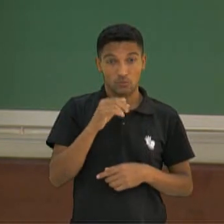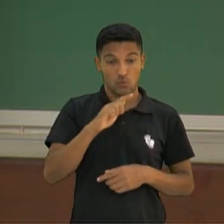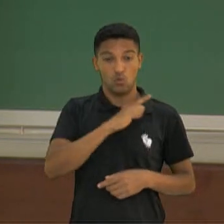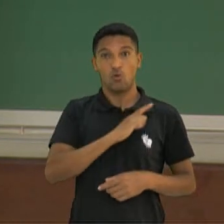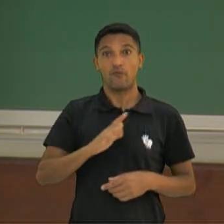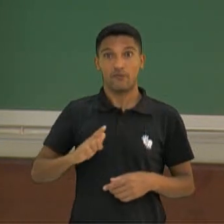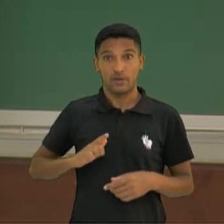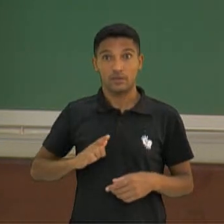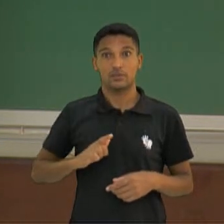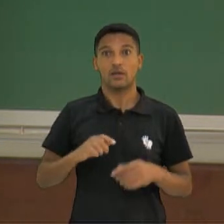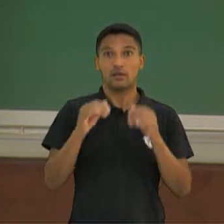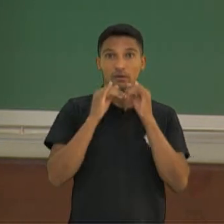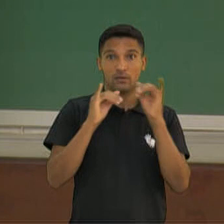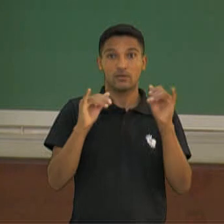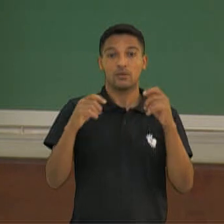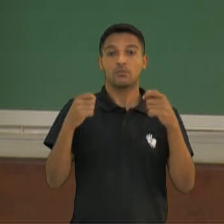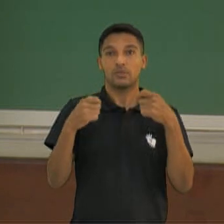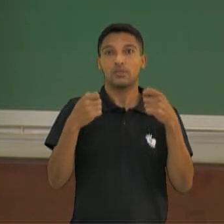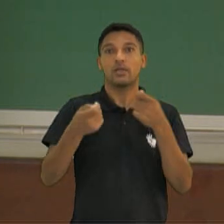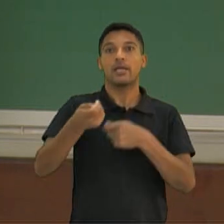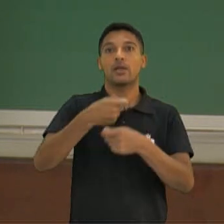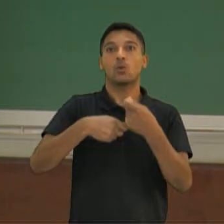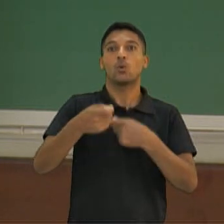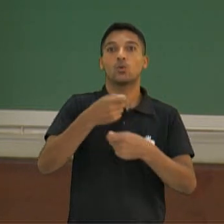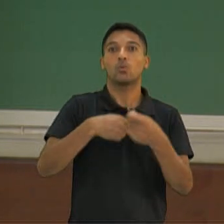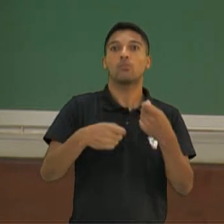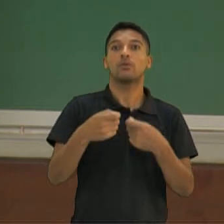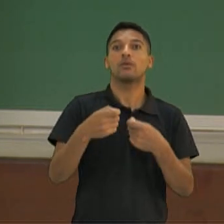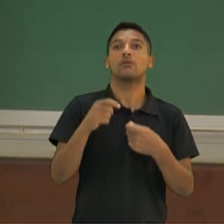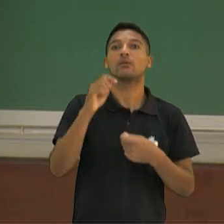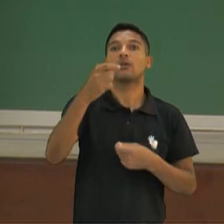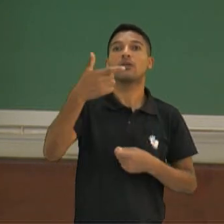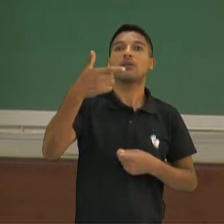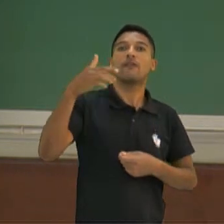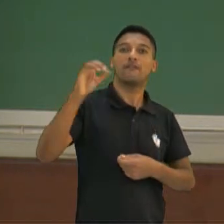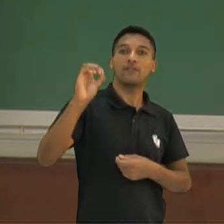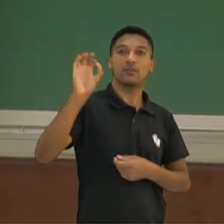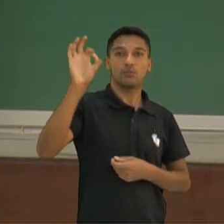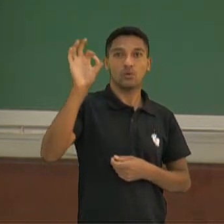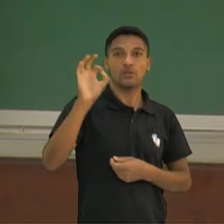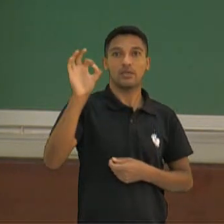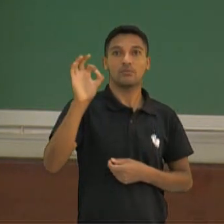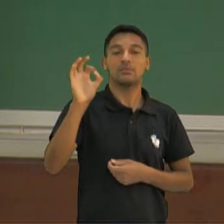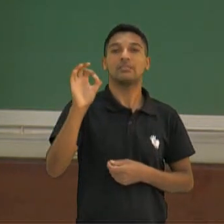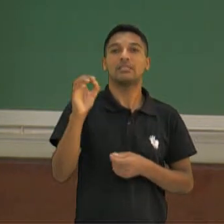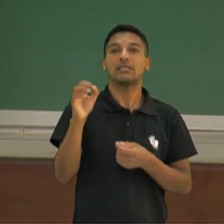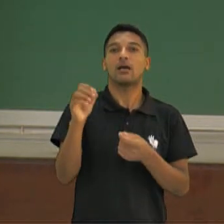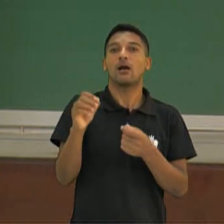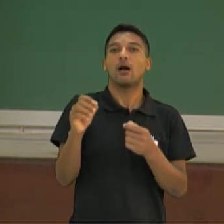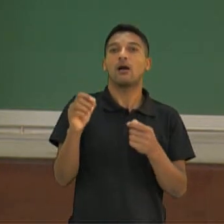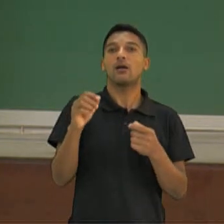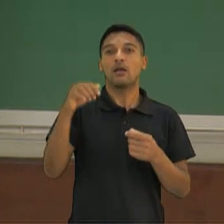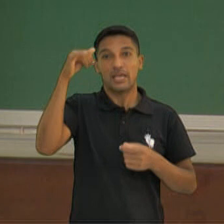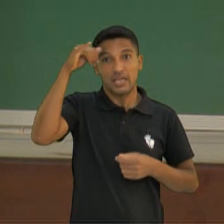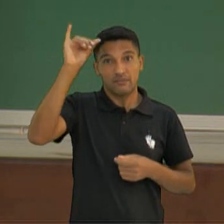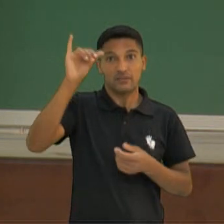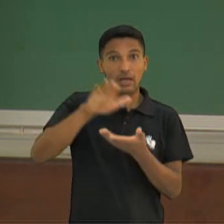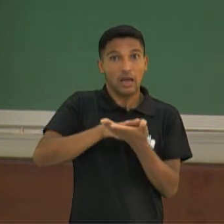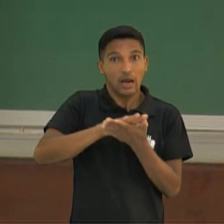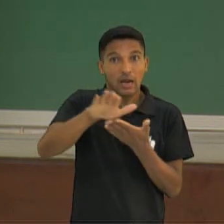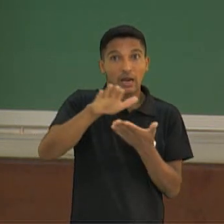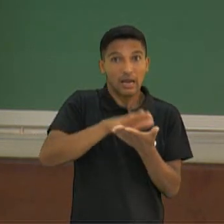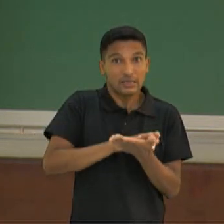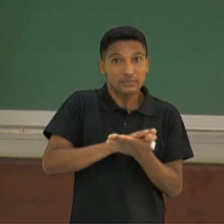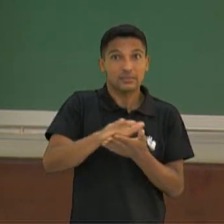nós temos que promover uma economia de no mínimo 20% do uso de água nas nossas residências, gente. A gente tem que ir em busca